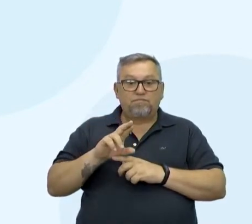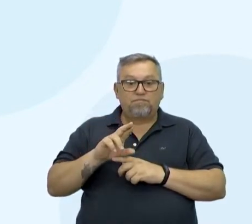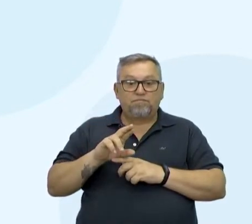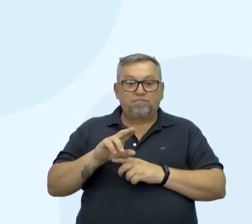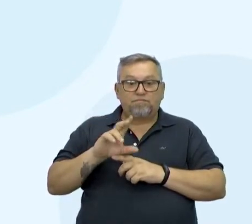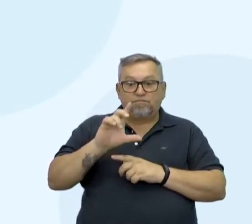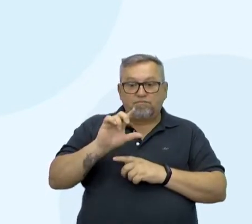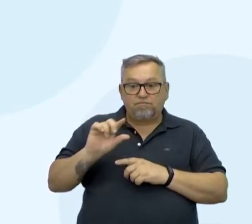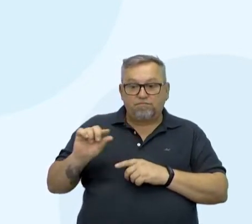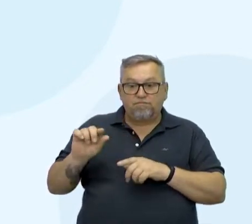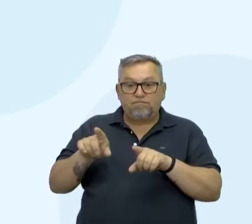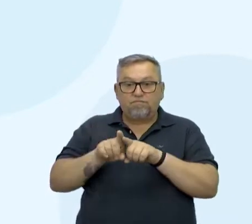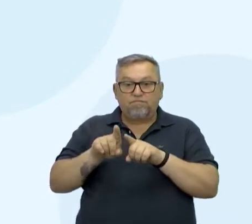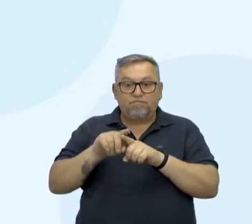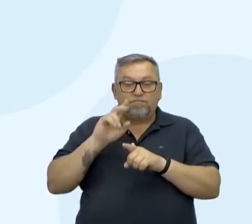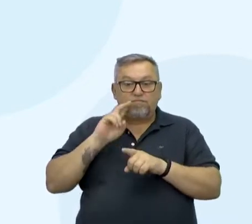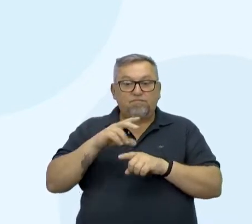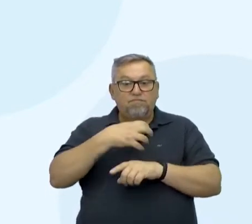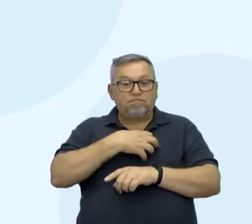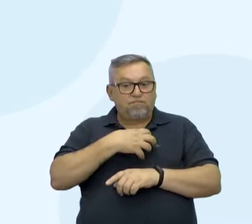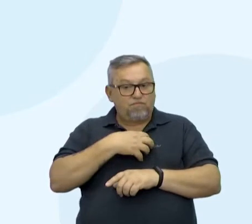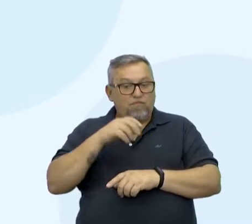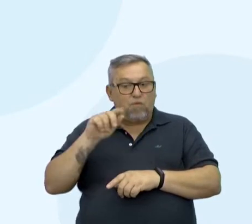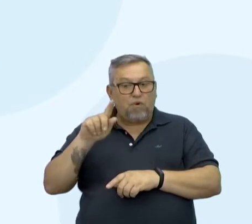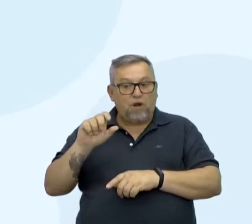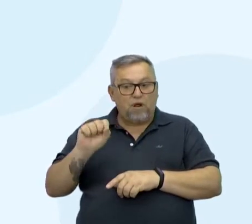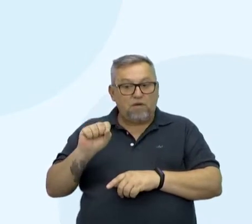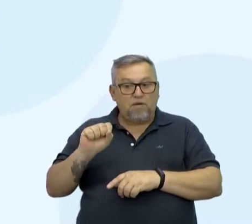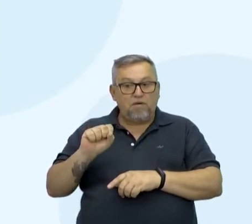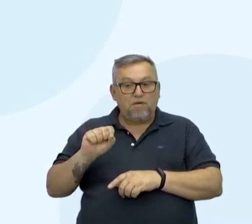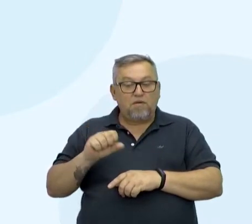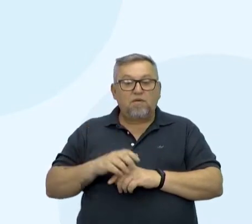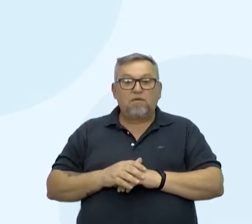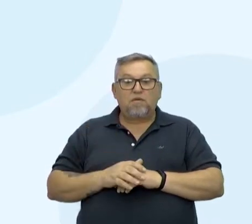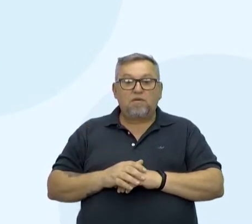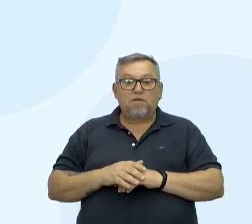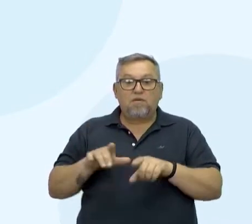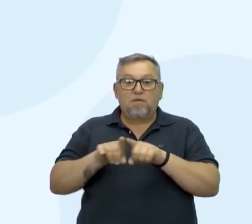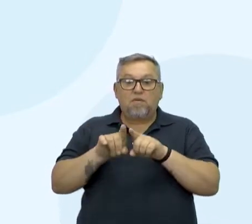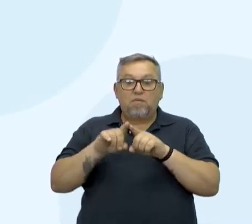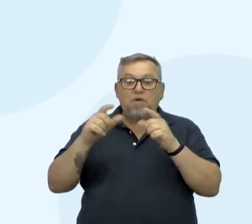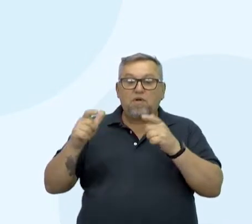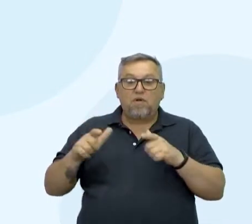atenuada, a parte absorvida pelo tipo de gás que está ali na atmosfera, tem